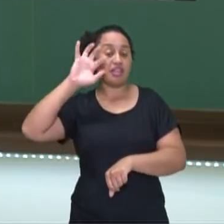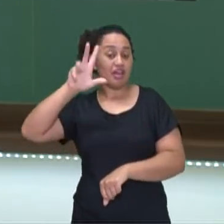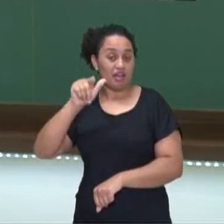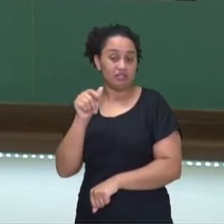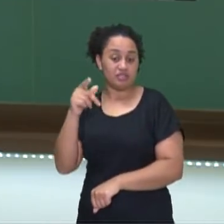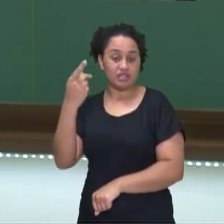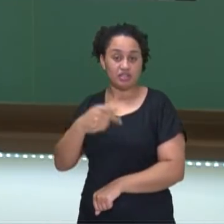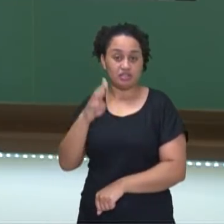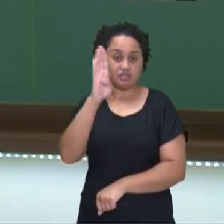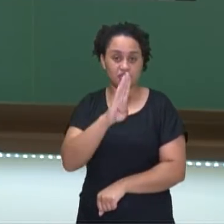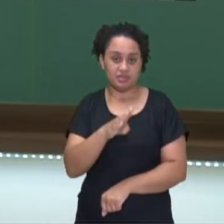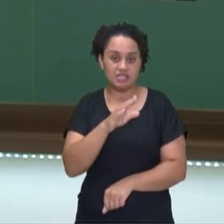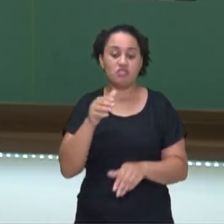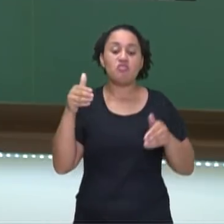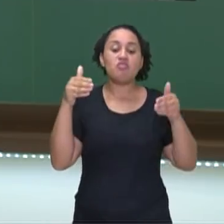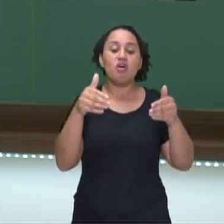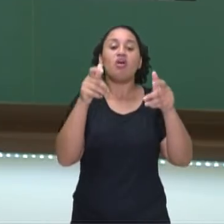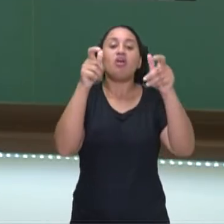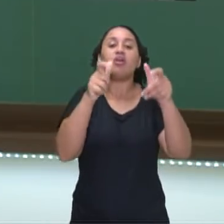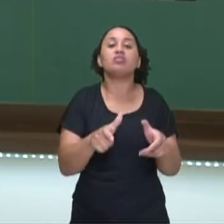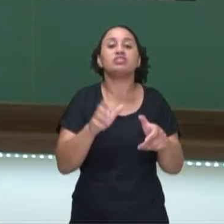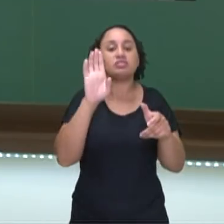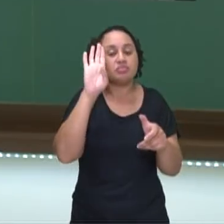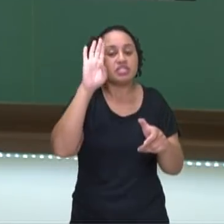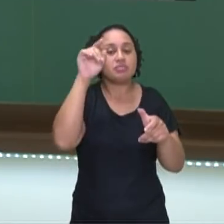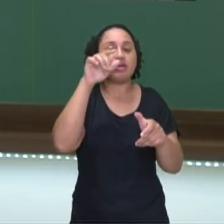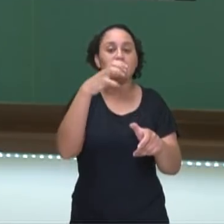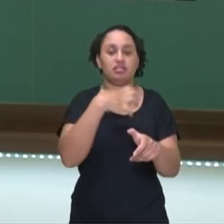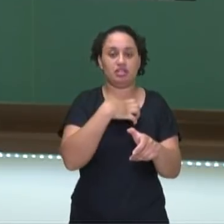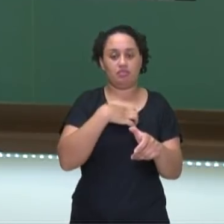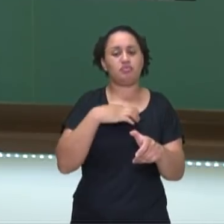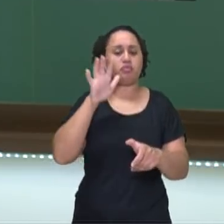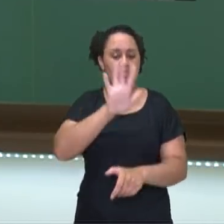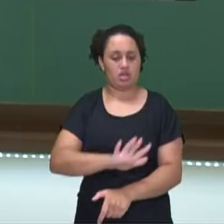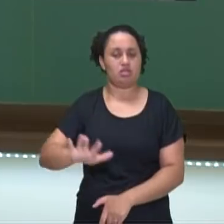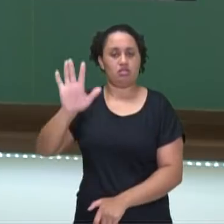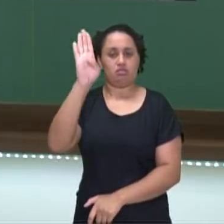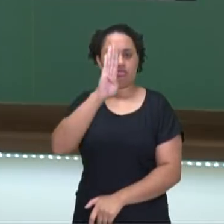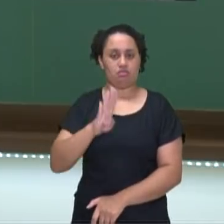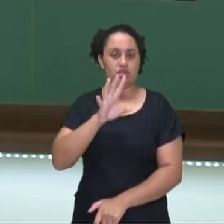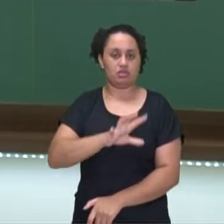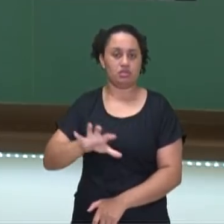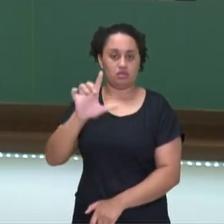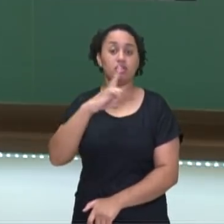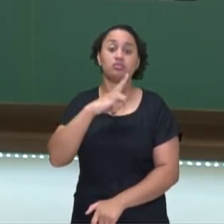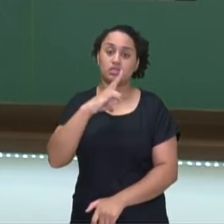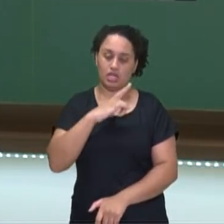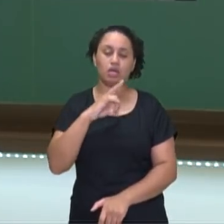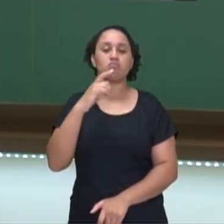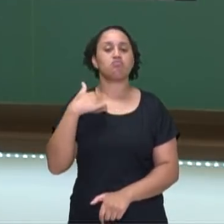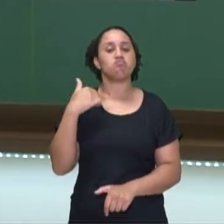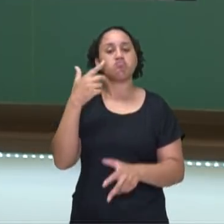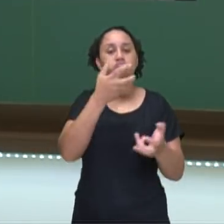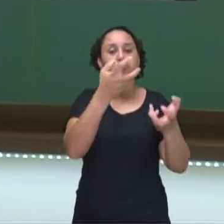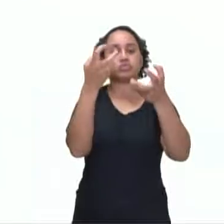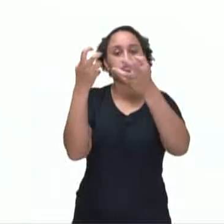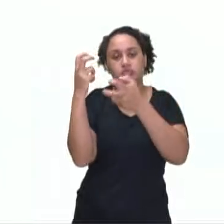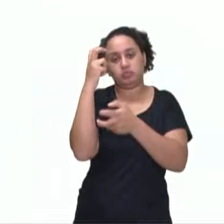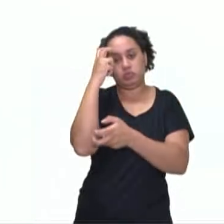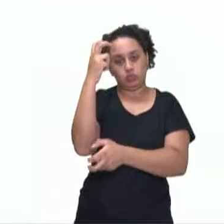Brasil. É a partir dali o principal polo, mas essa cultura é vista com certeza em todo o Brasil. Mas